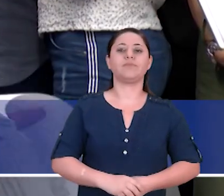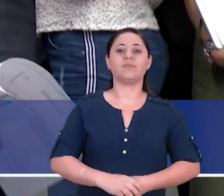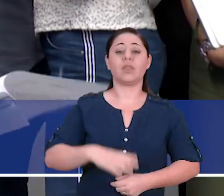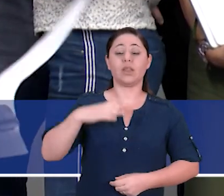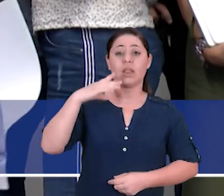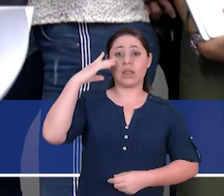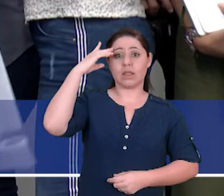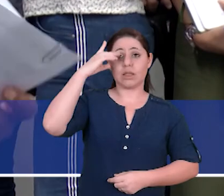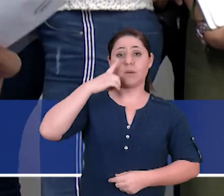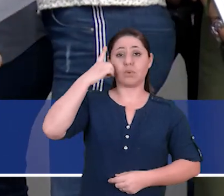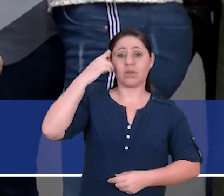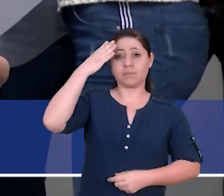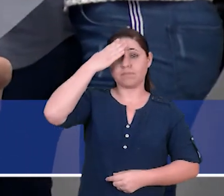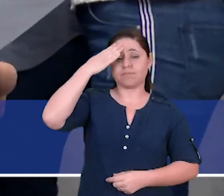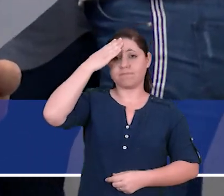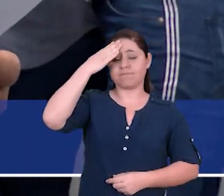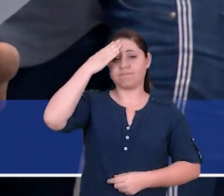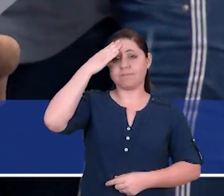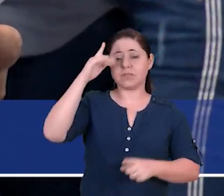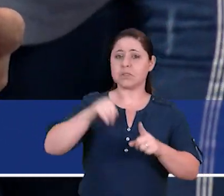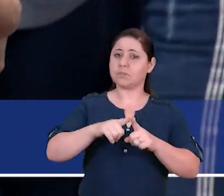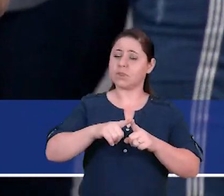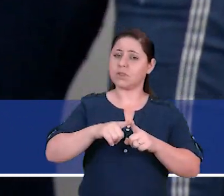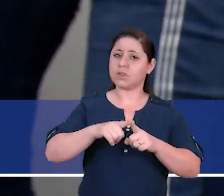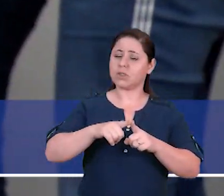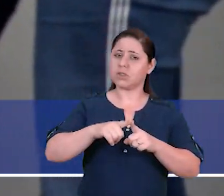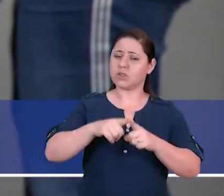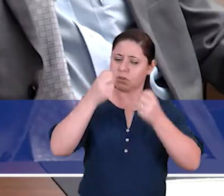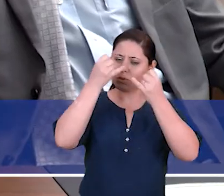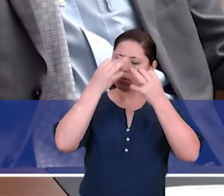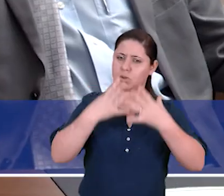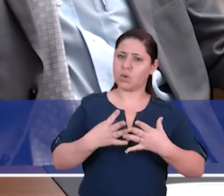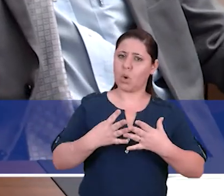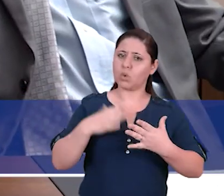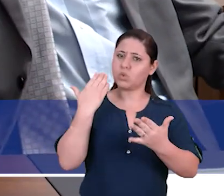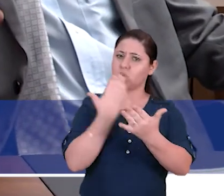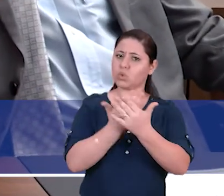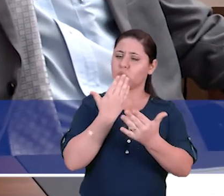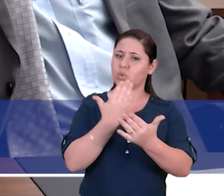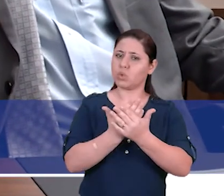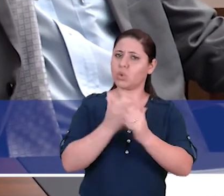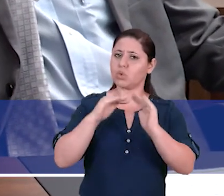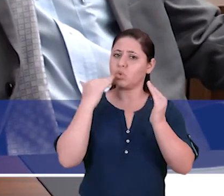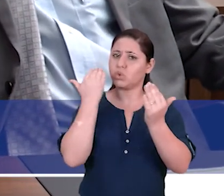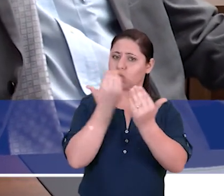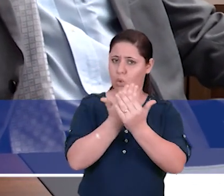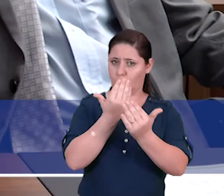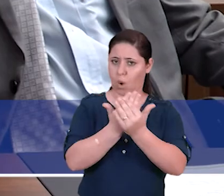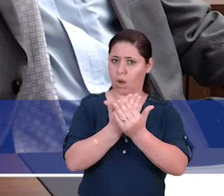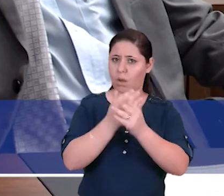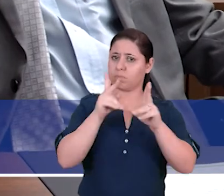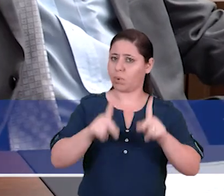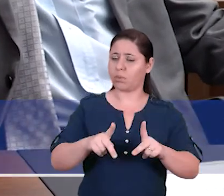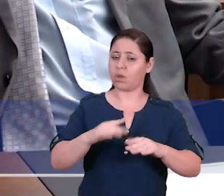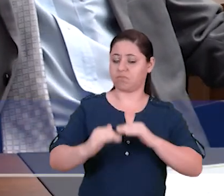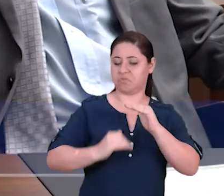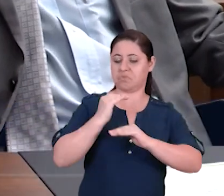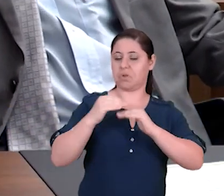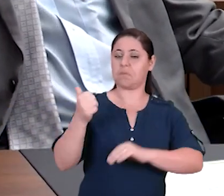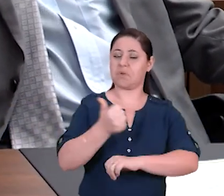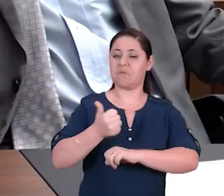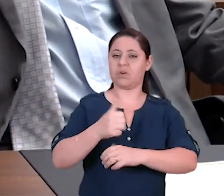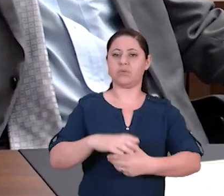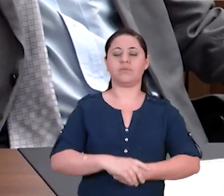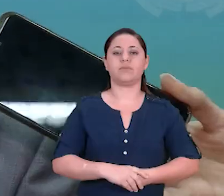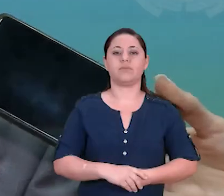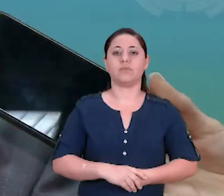deputado Barbosinha, do Democratas, também participou dos debates e testemunhou que estudou em escola pública e que foi essencial para a